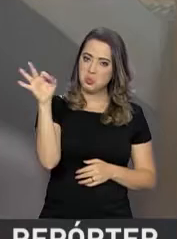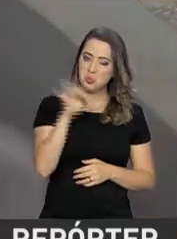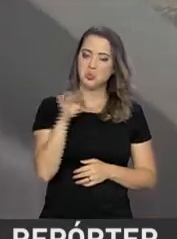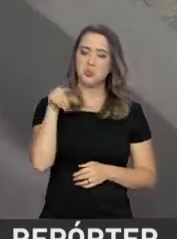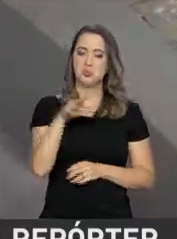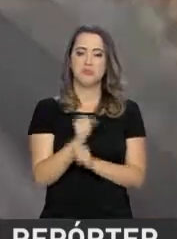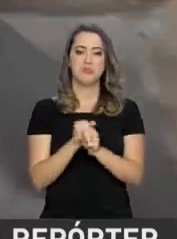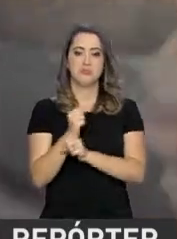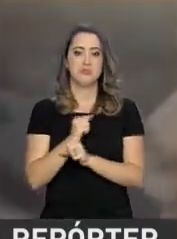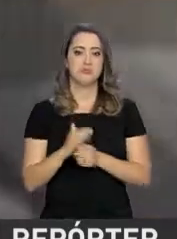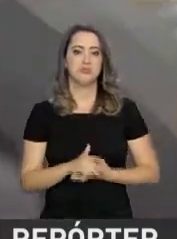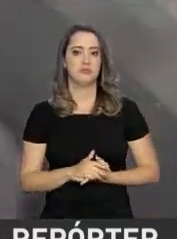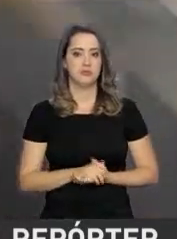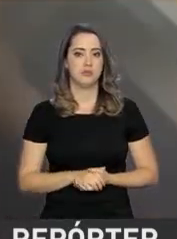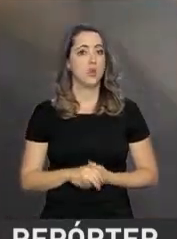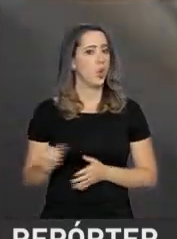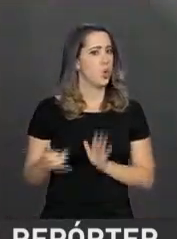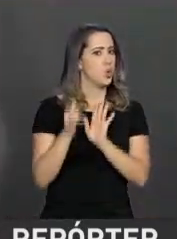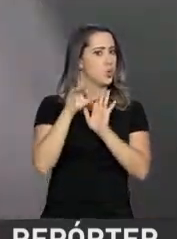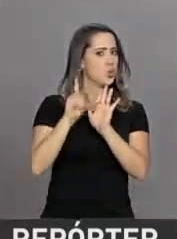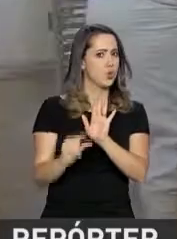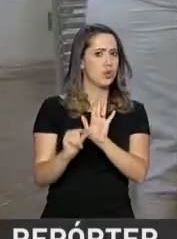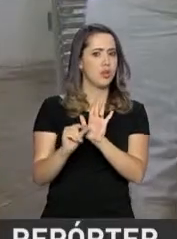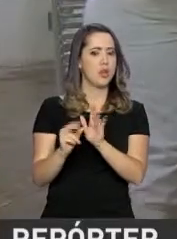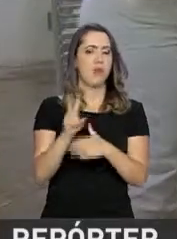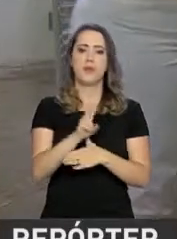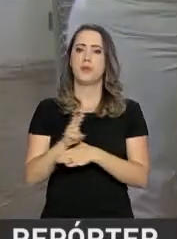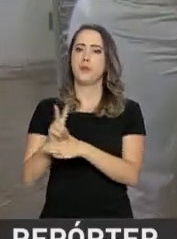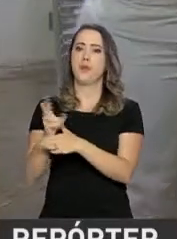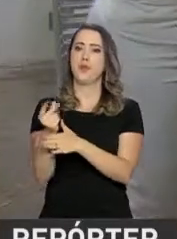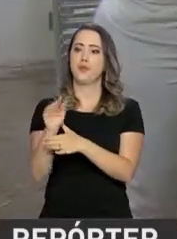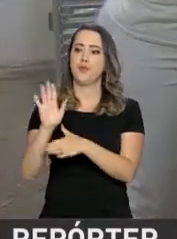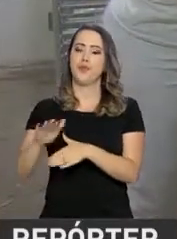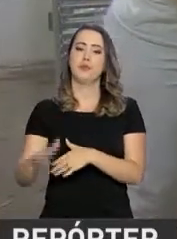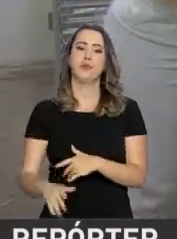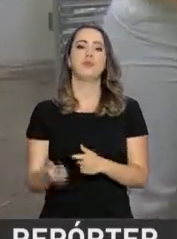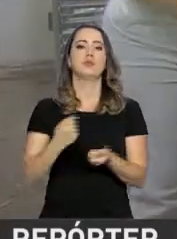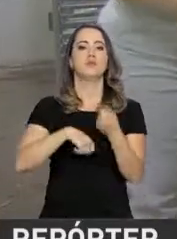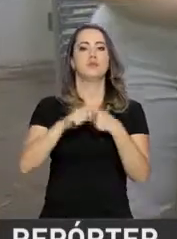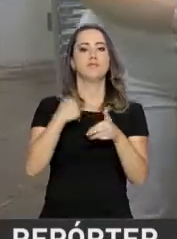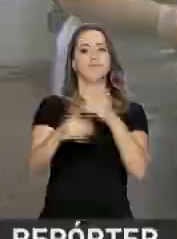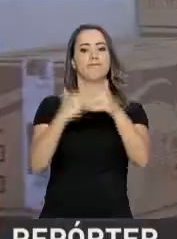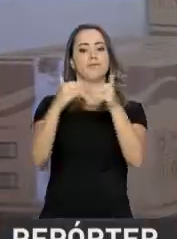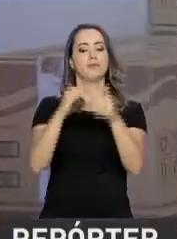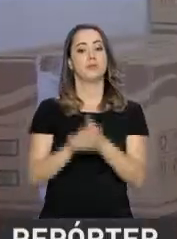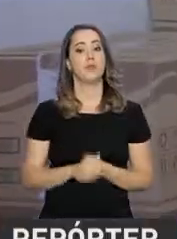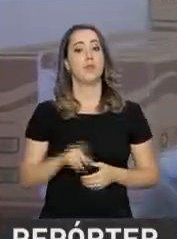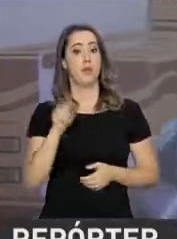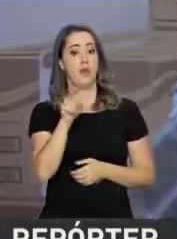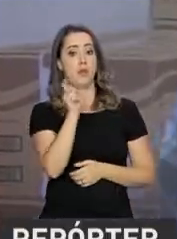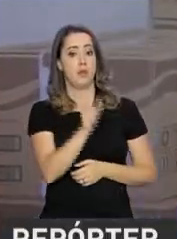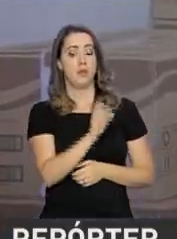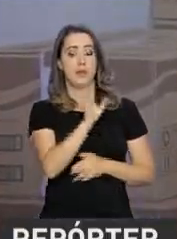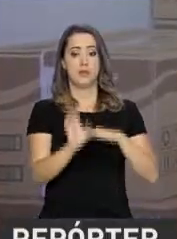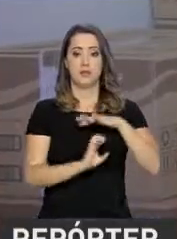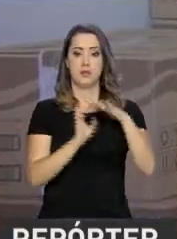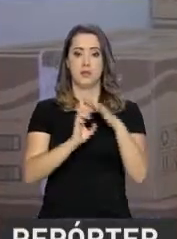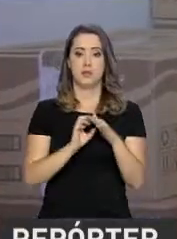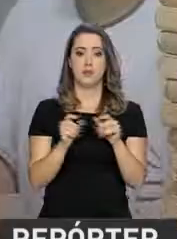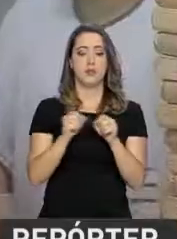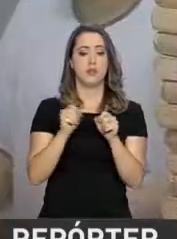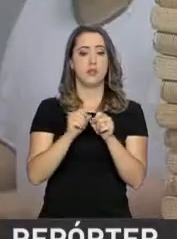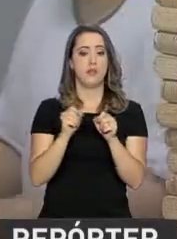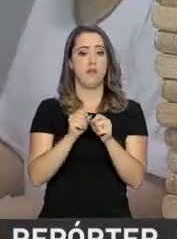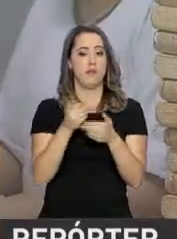neste ano juros baixos crédito mais barato economia aquecida pra esse empresário que produz